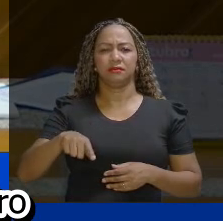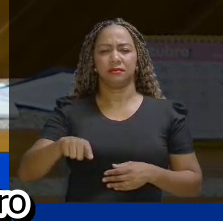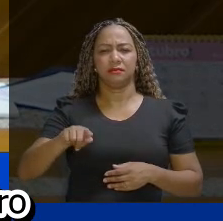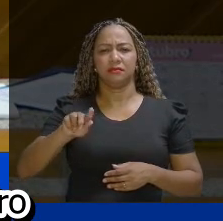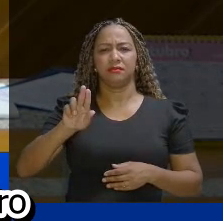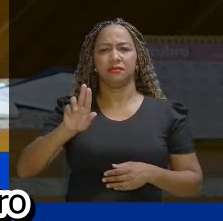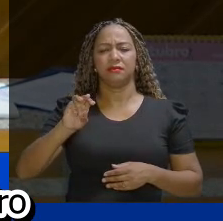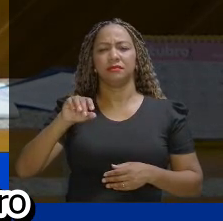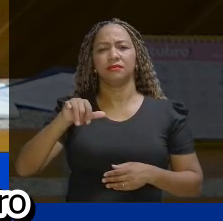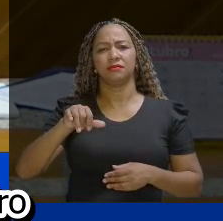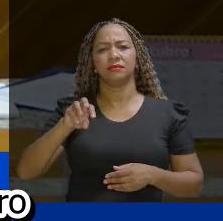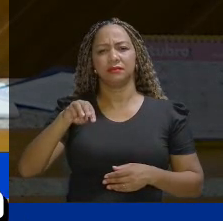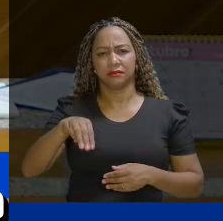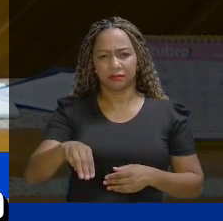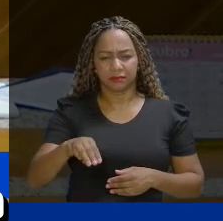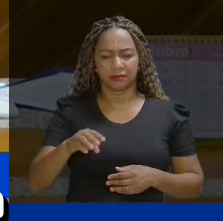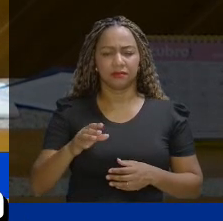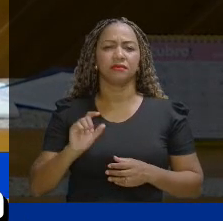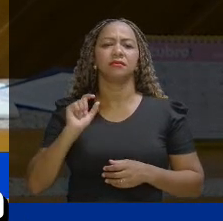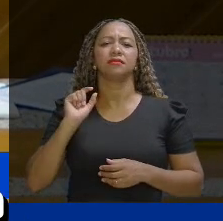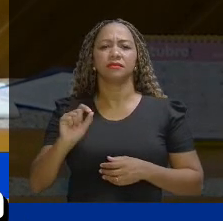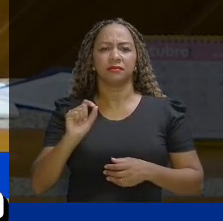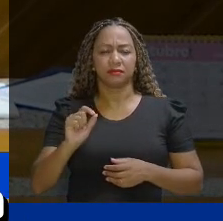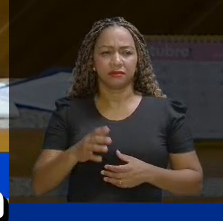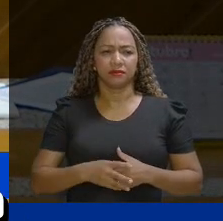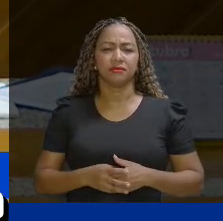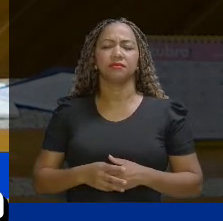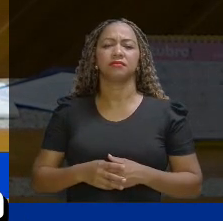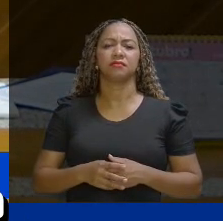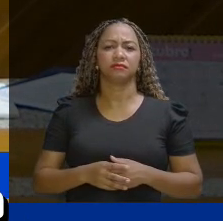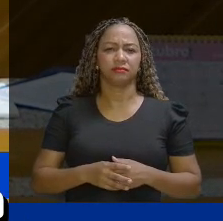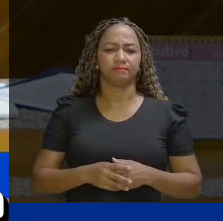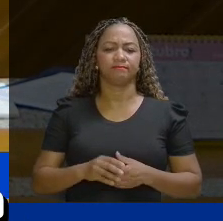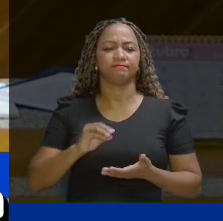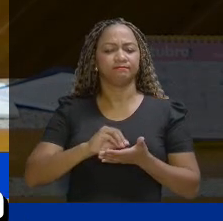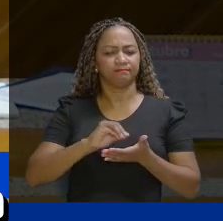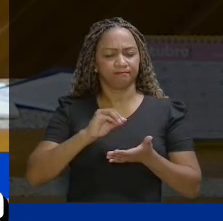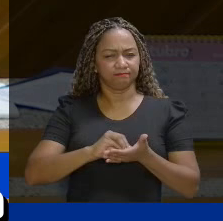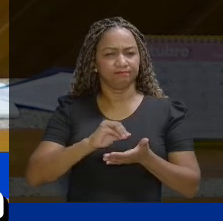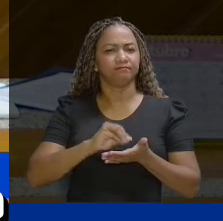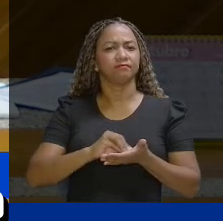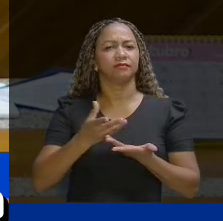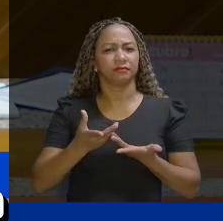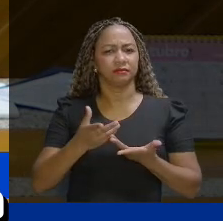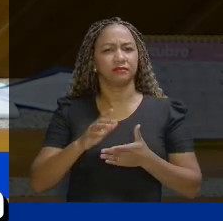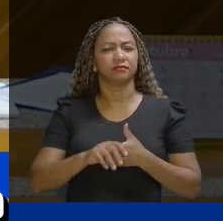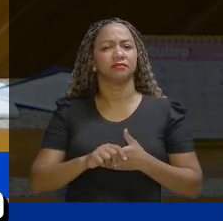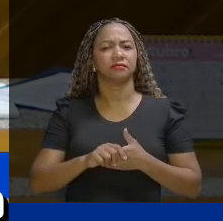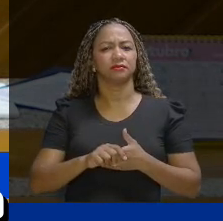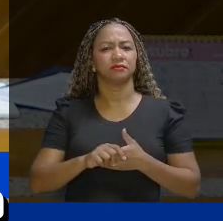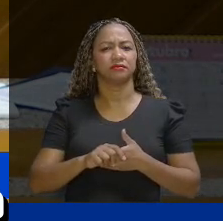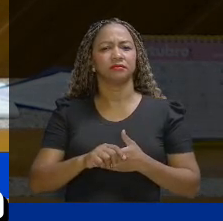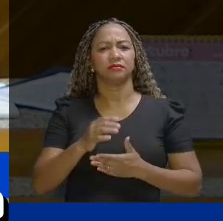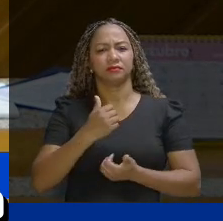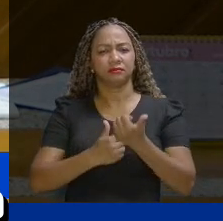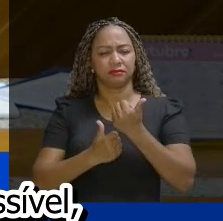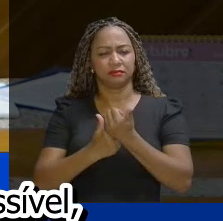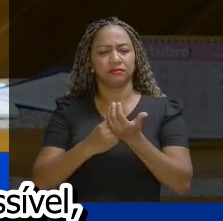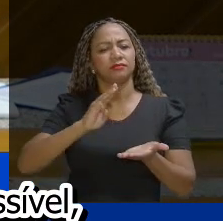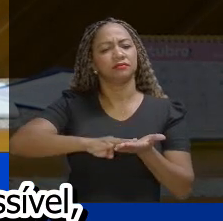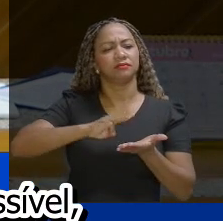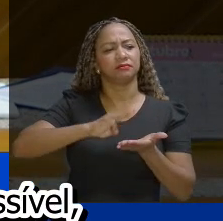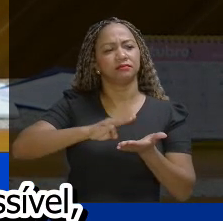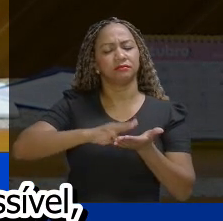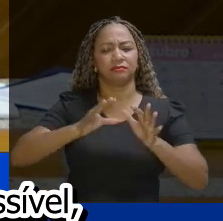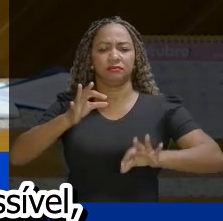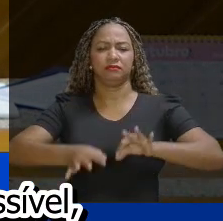Silveira Banhos, no seguinte sentido, que em razão da pendência à época de nomeação de membro na classe